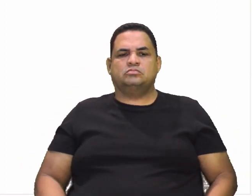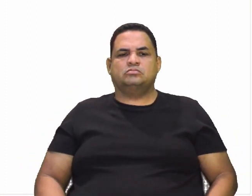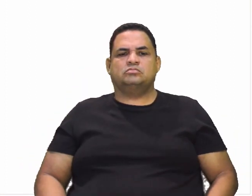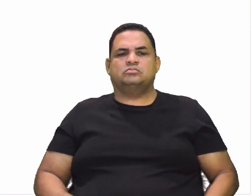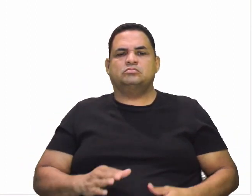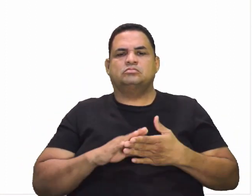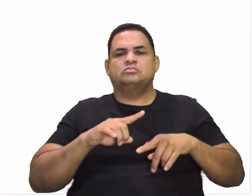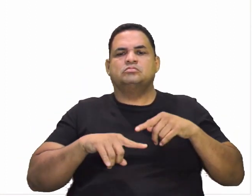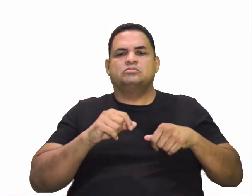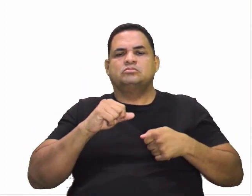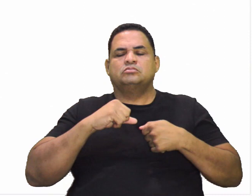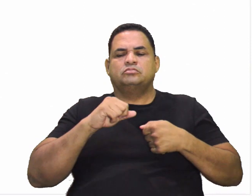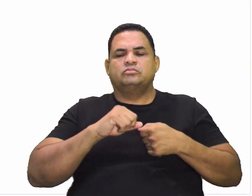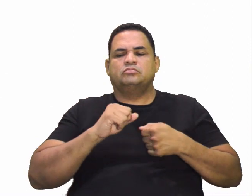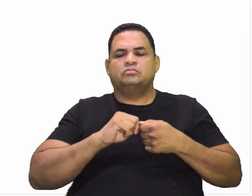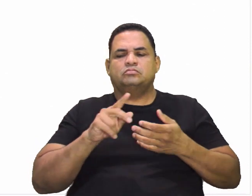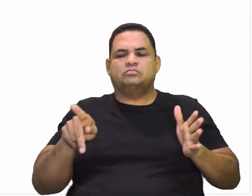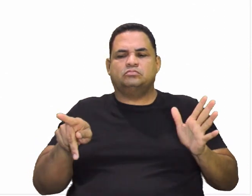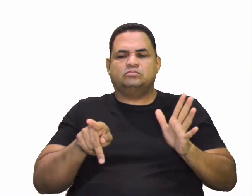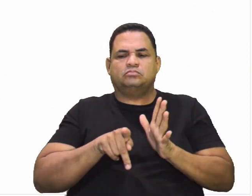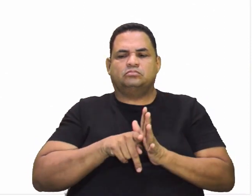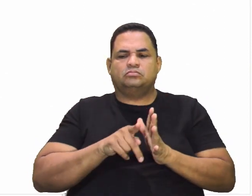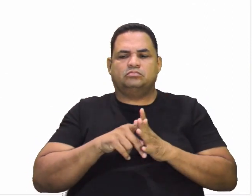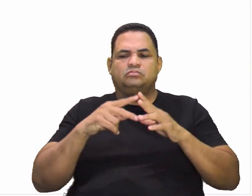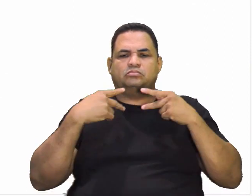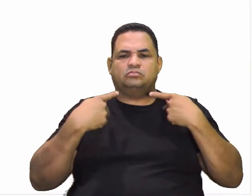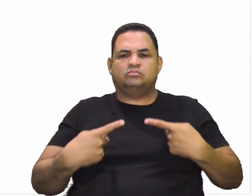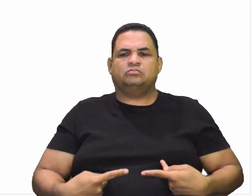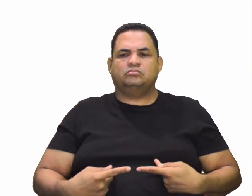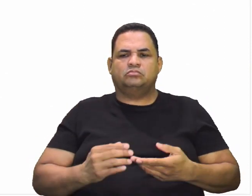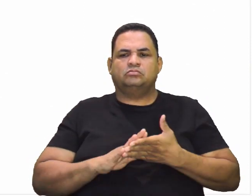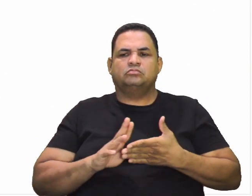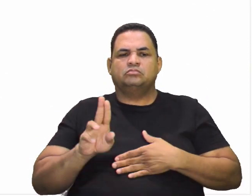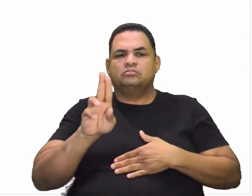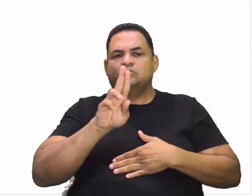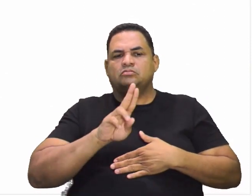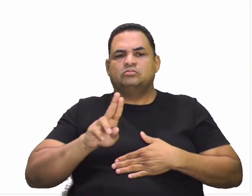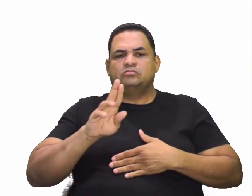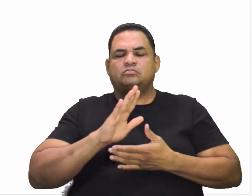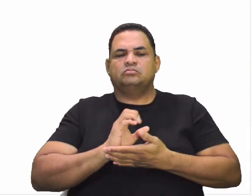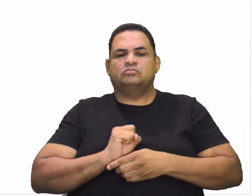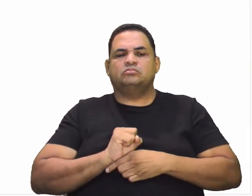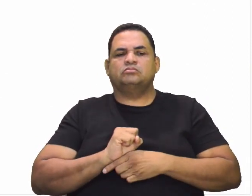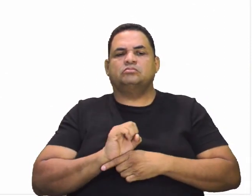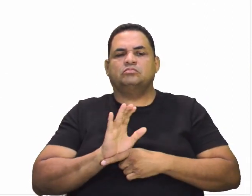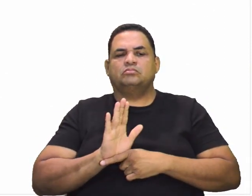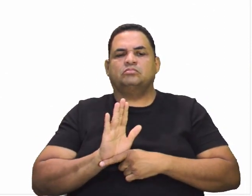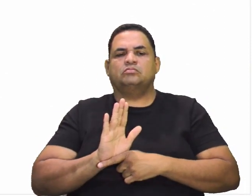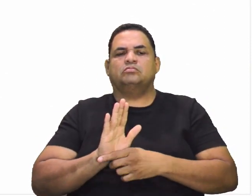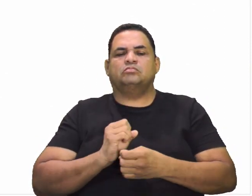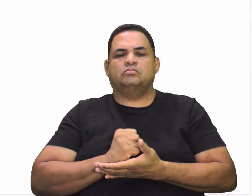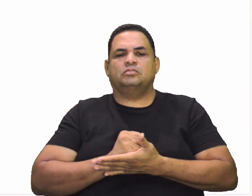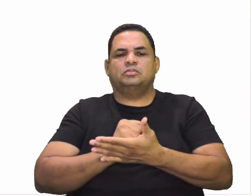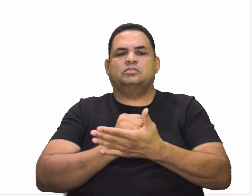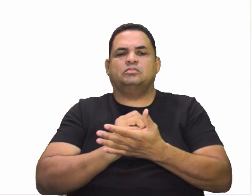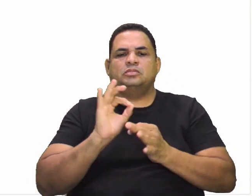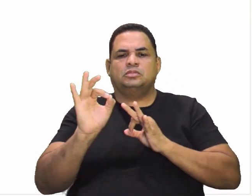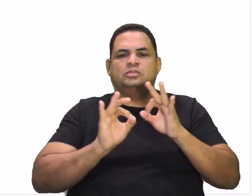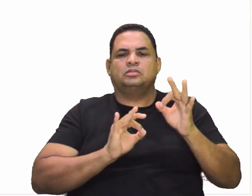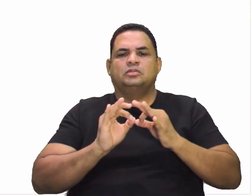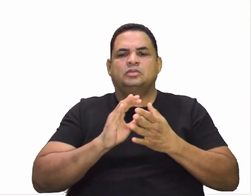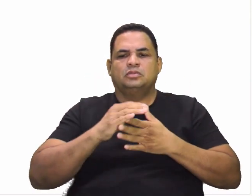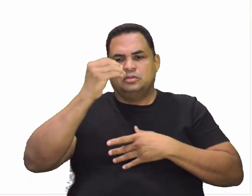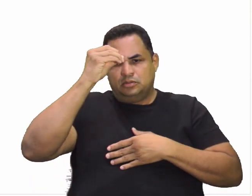entre outros muitos objetos feitos pelo ser humano, e servem como base para a construção do conhecimento